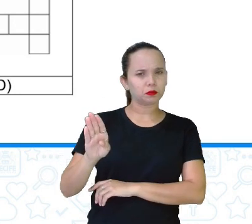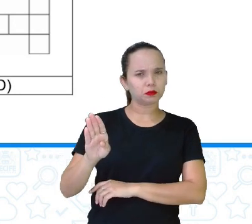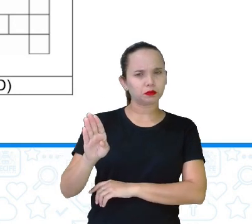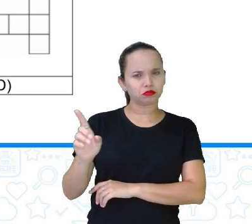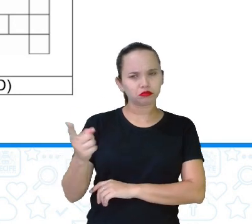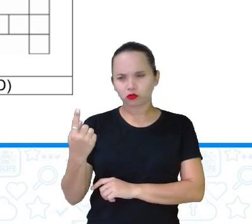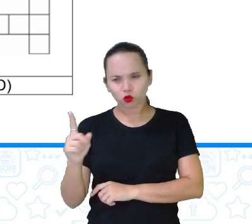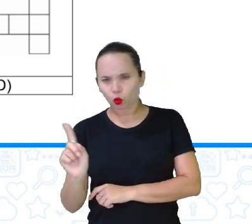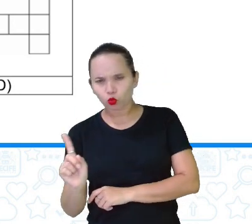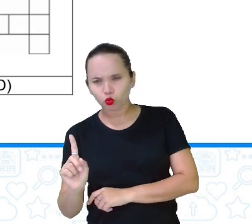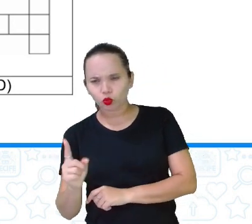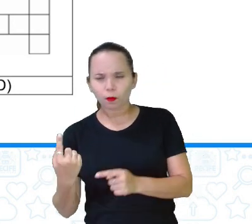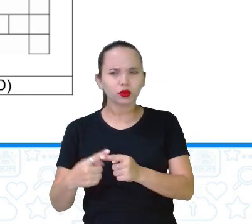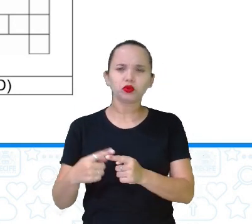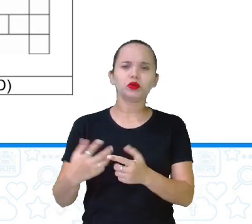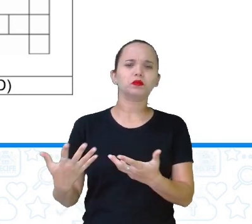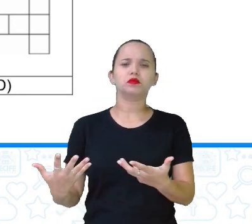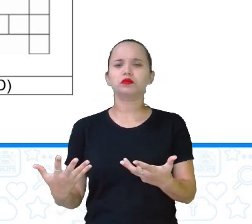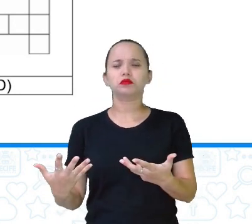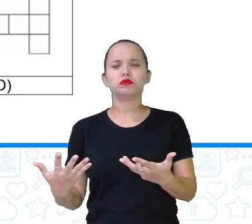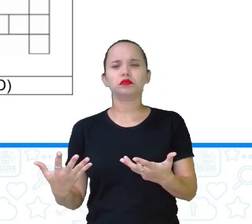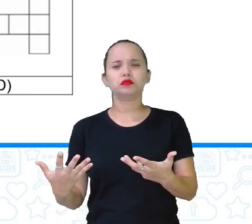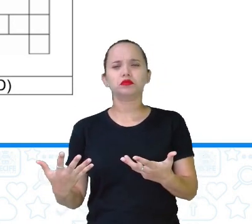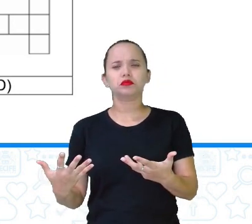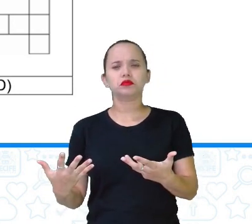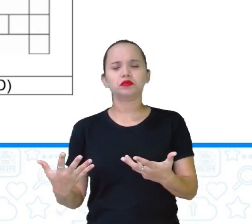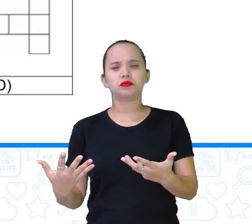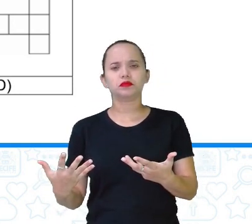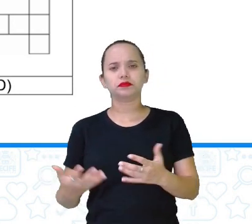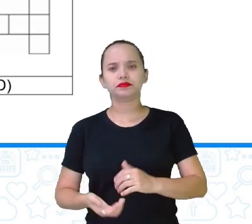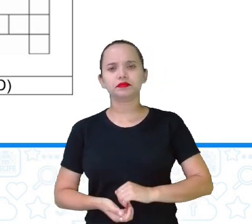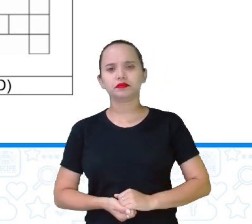Por que não é a letra B? Eu posso falar.